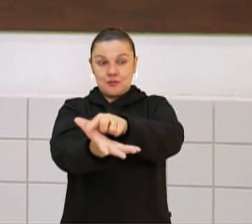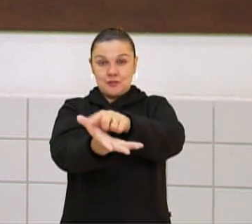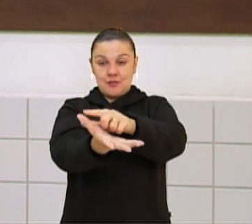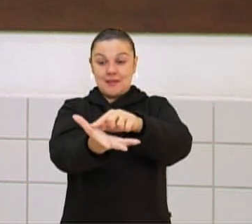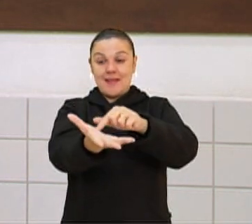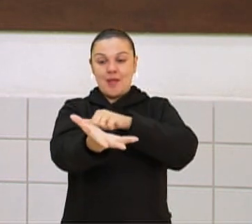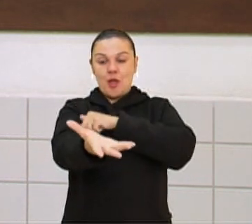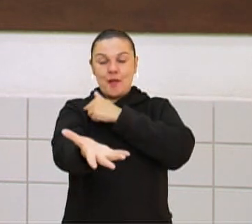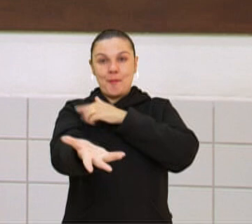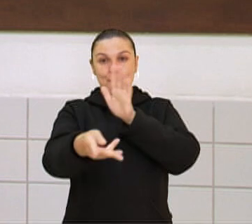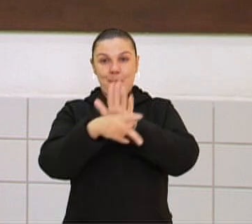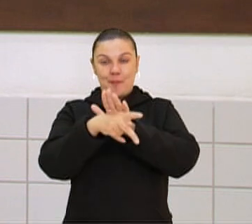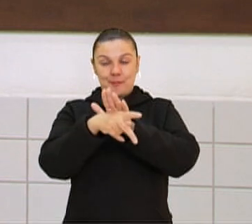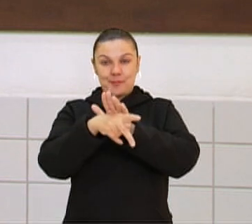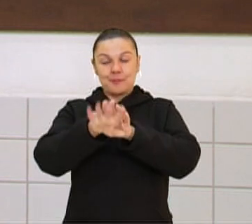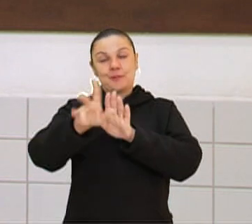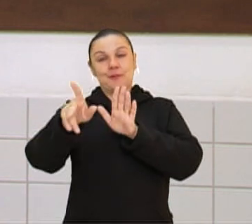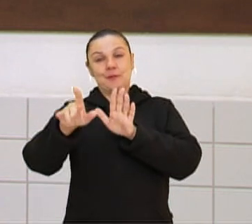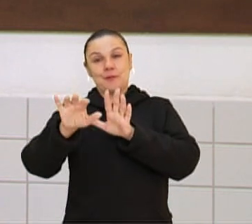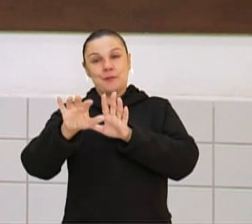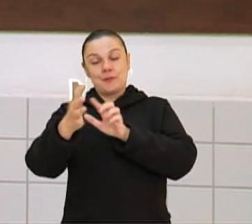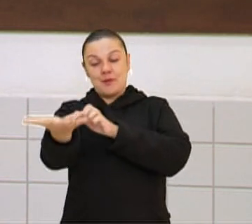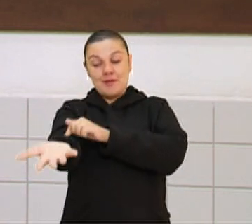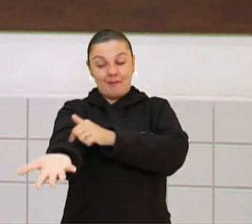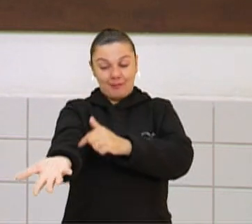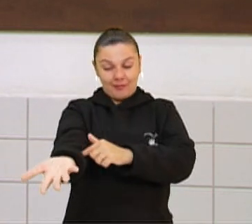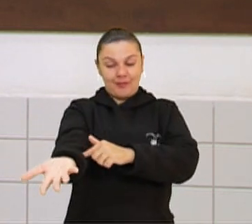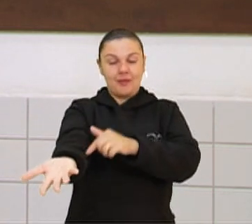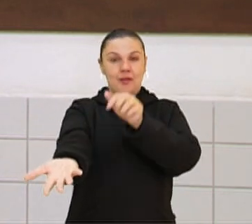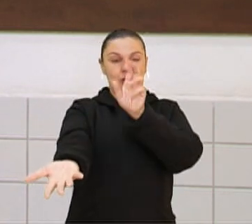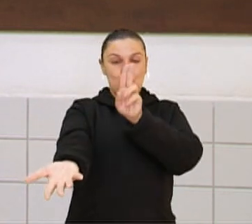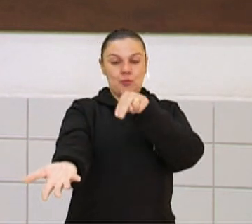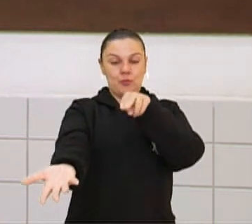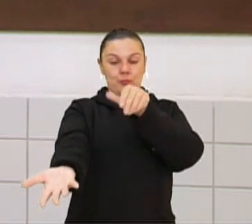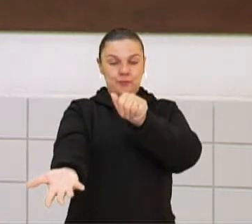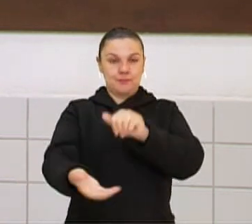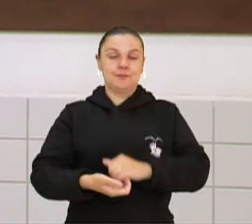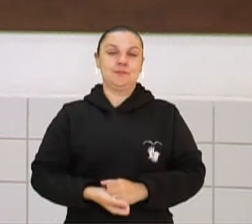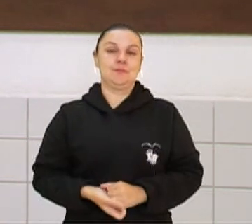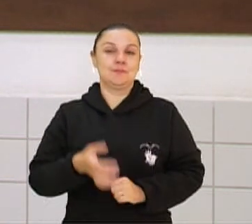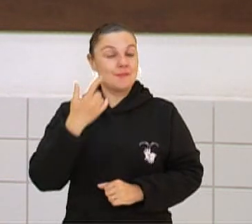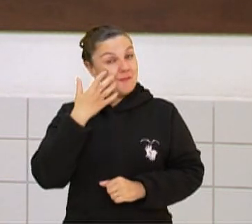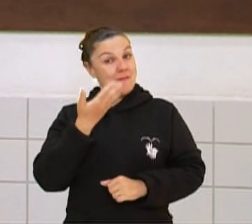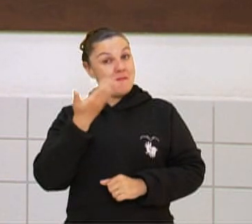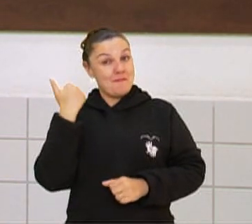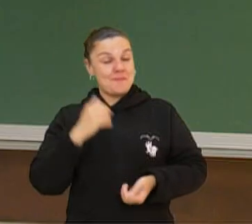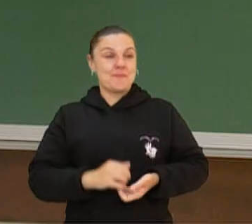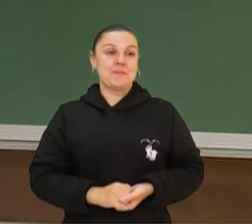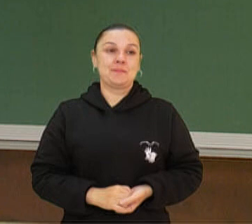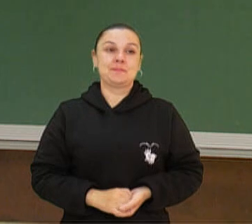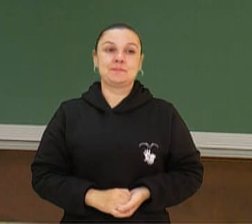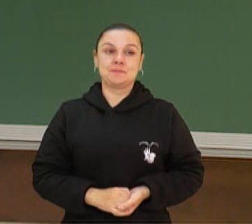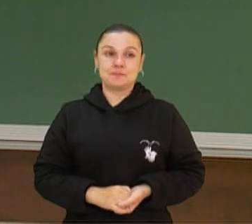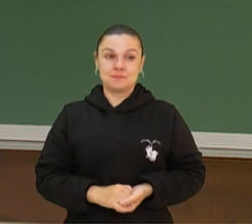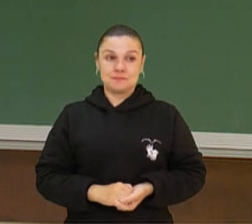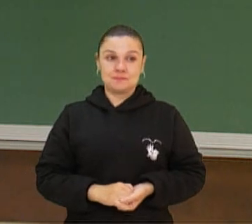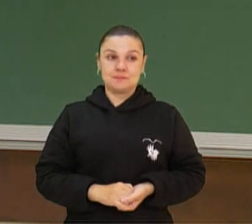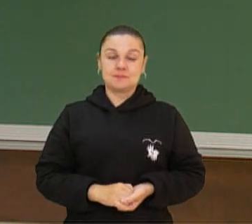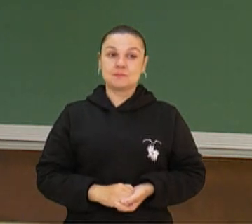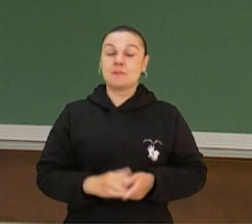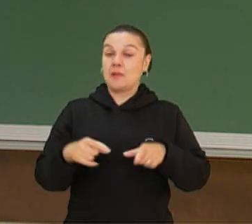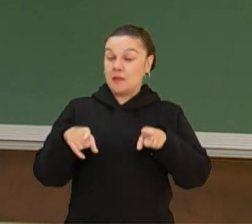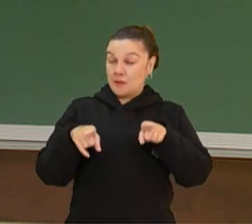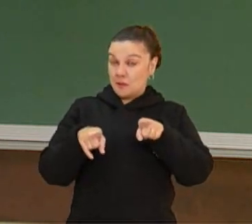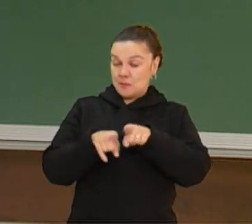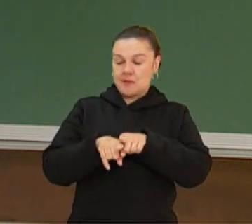rádio. Ajuda a lembrar qual é o rádio e qual é a una. Belezinha? Vamos lá continuar acompanhando os slides? Além disso,